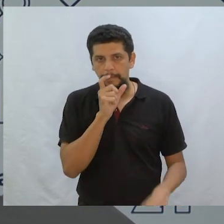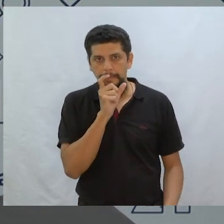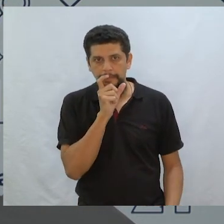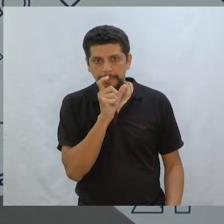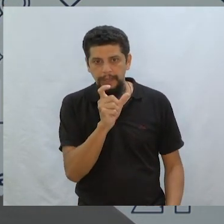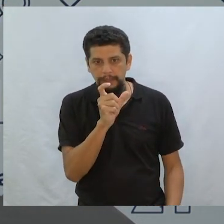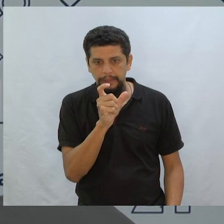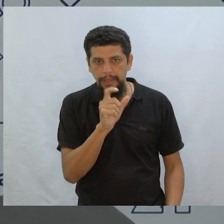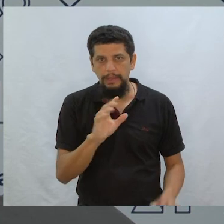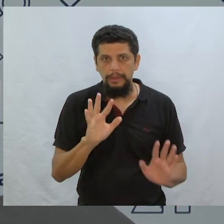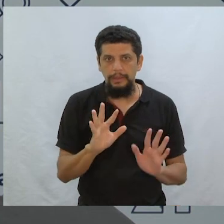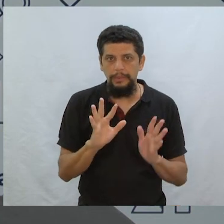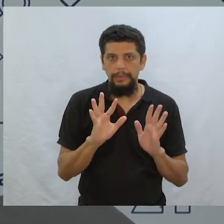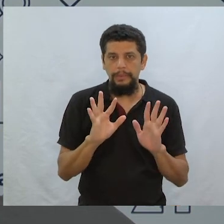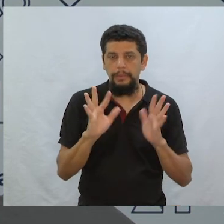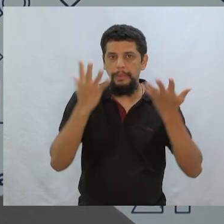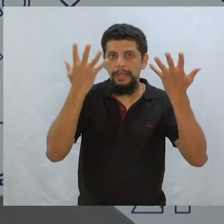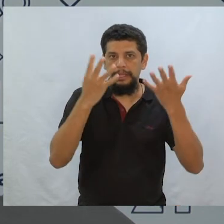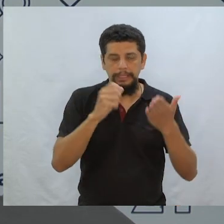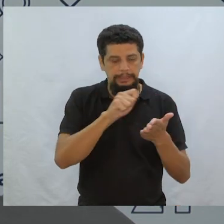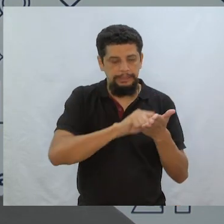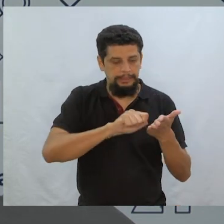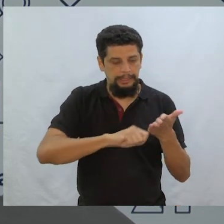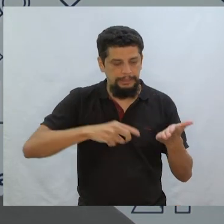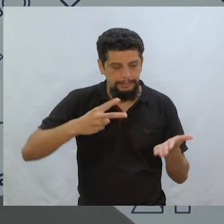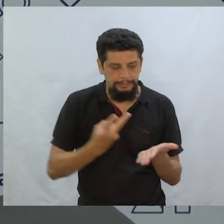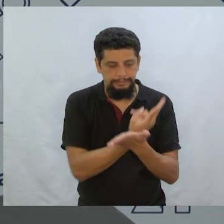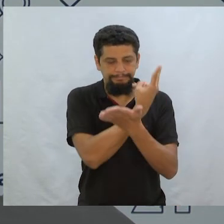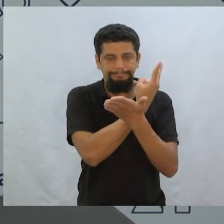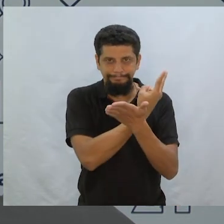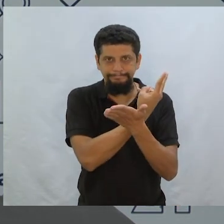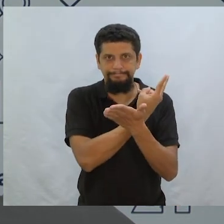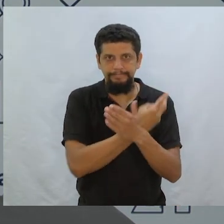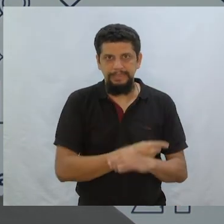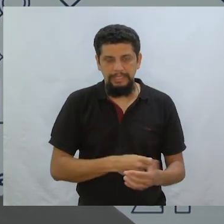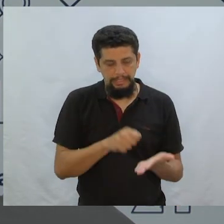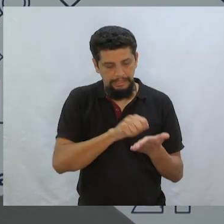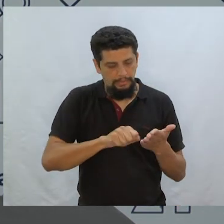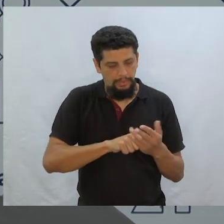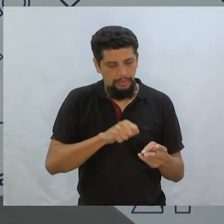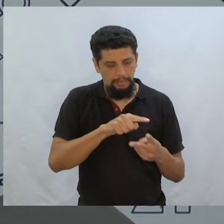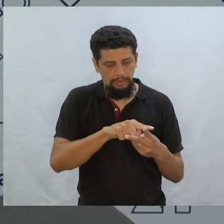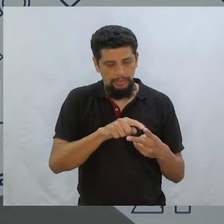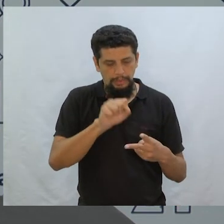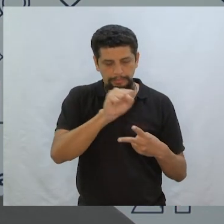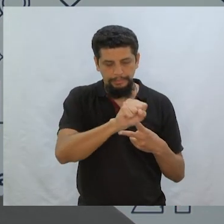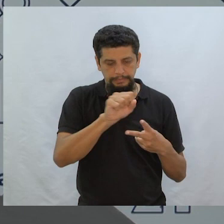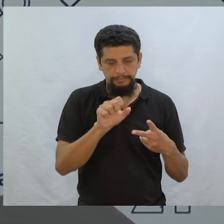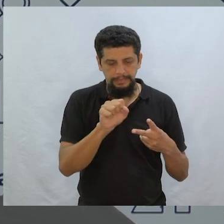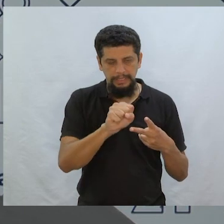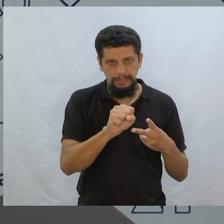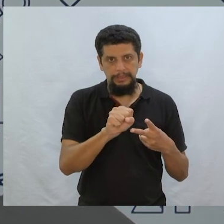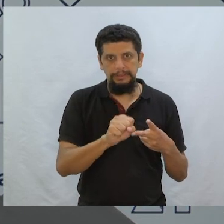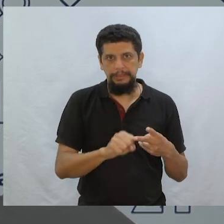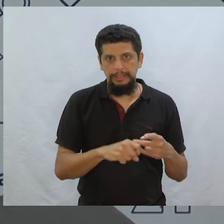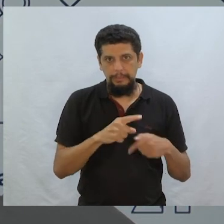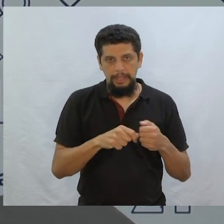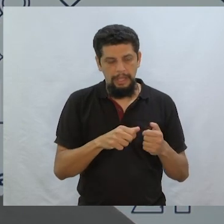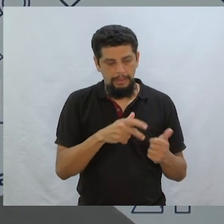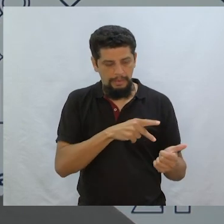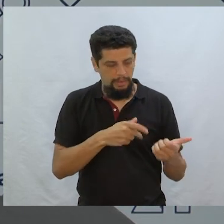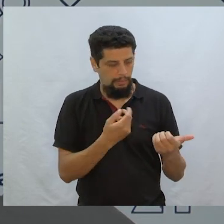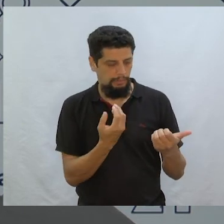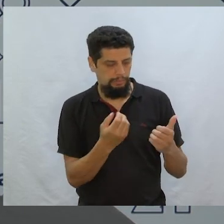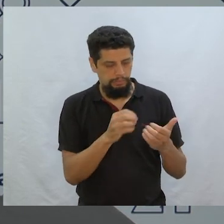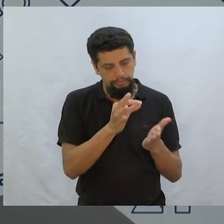palavra comemoração ele escreveu errado né tinha escrito com dois s depois foi consertado ali para o cidil